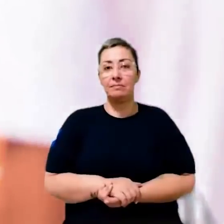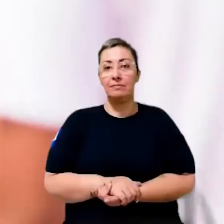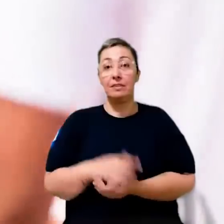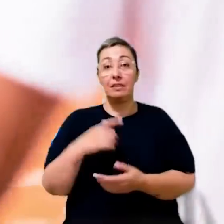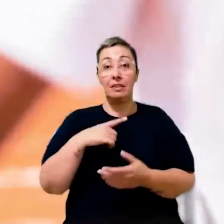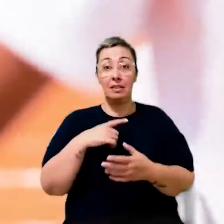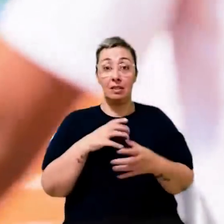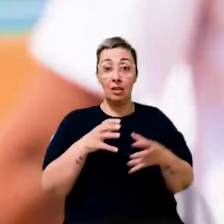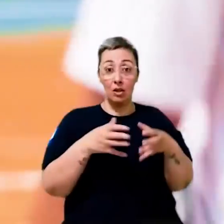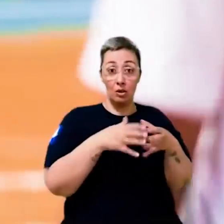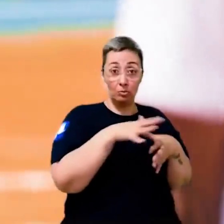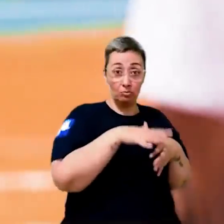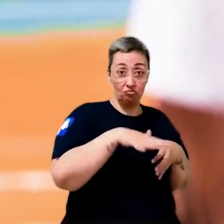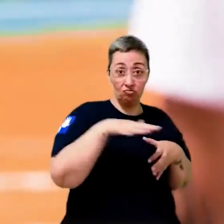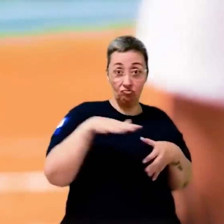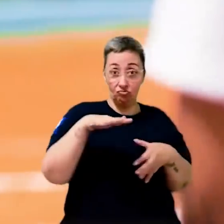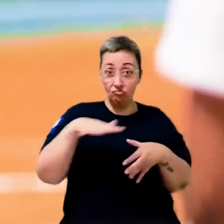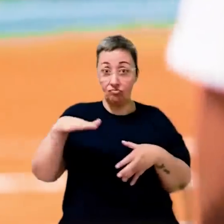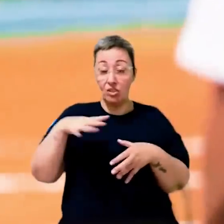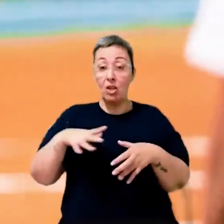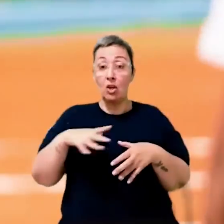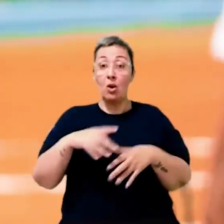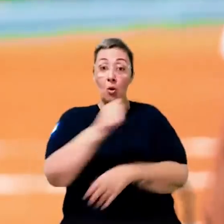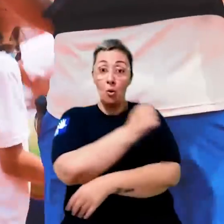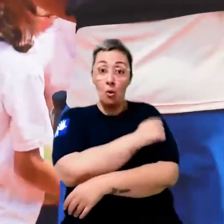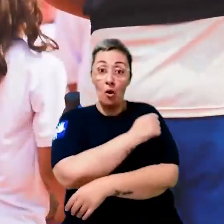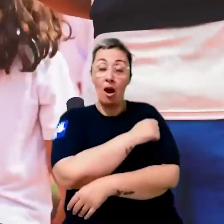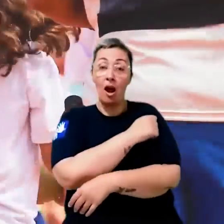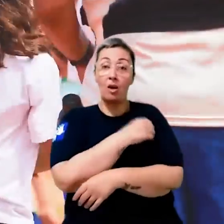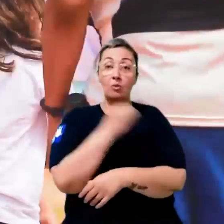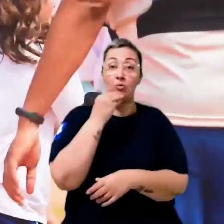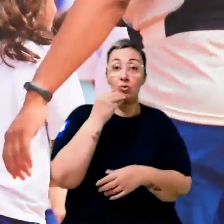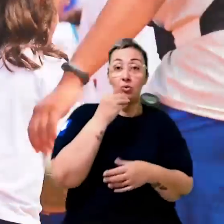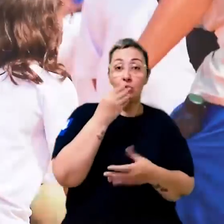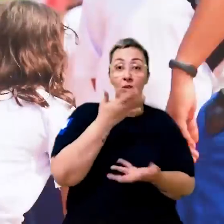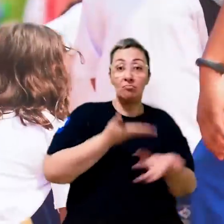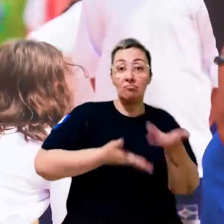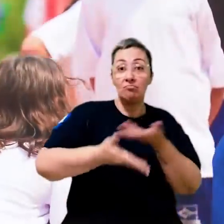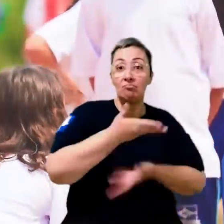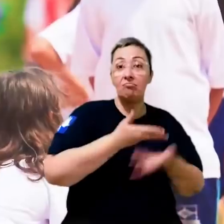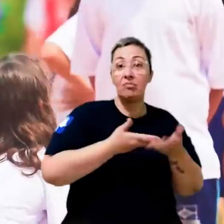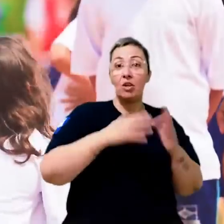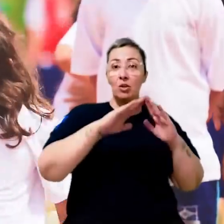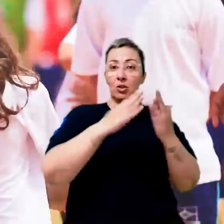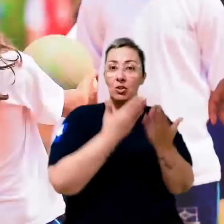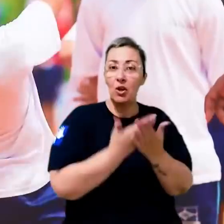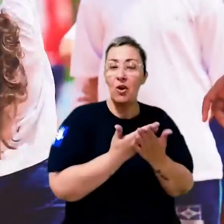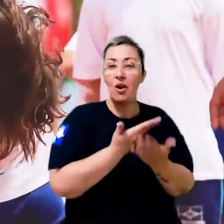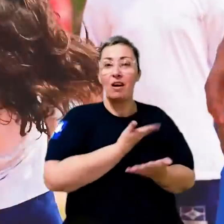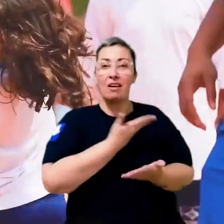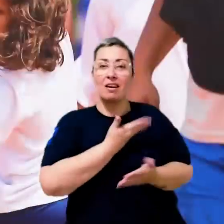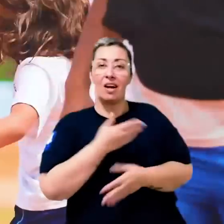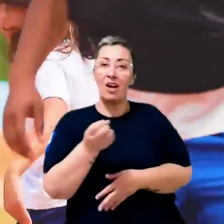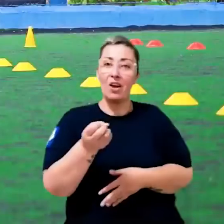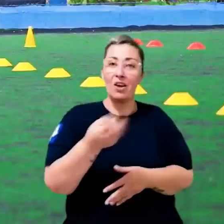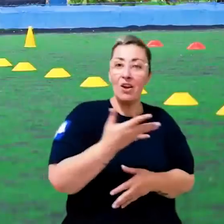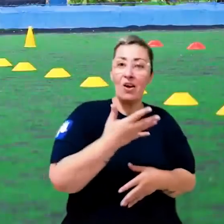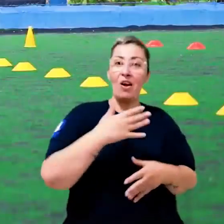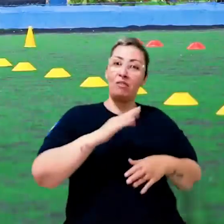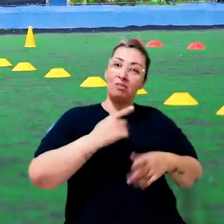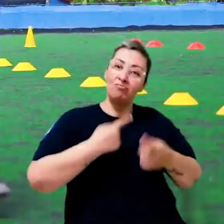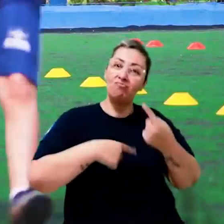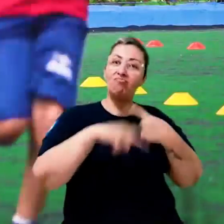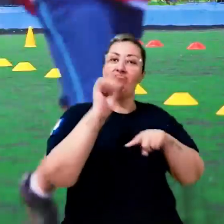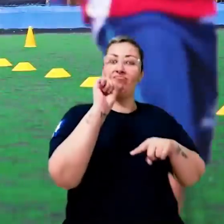Na etapa regional, os alunos têm a oportunidade de interagir com outras escolas, fazer novas amizades e superar